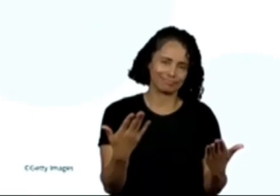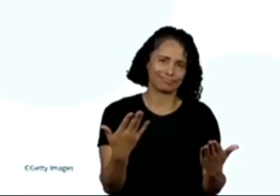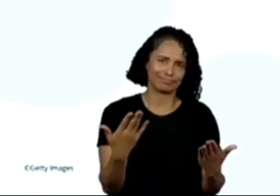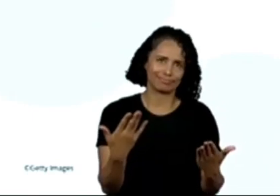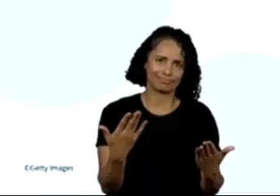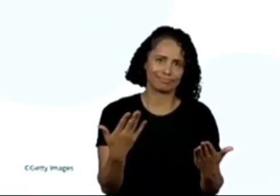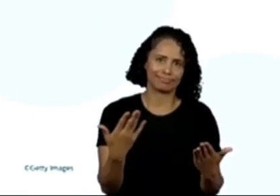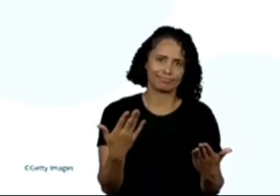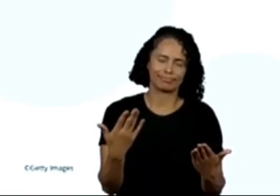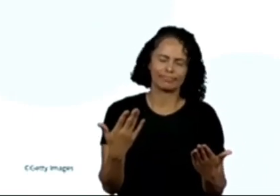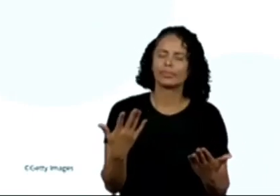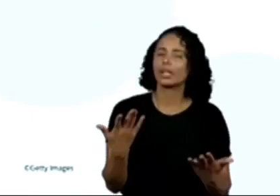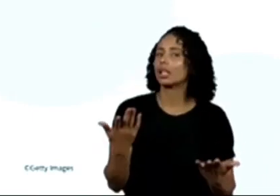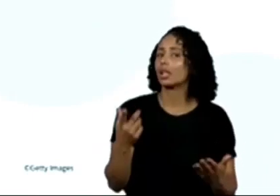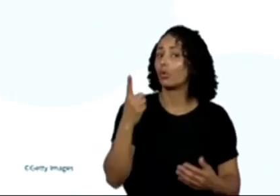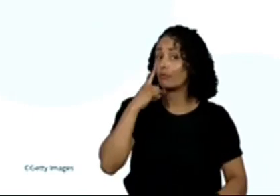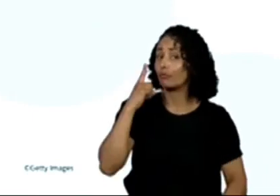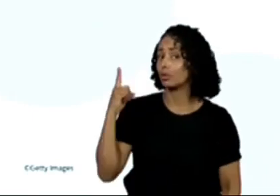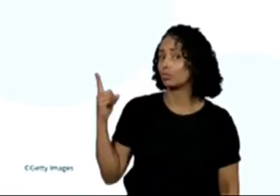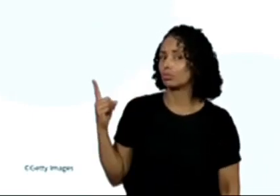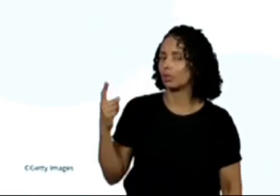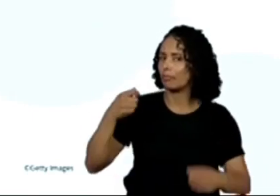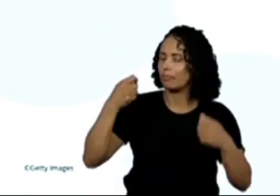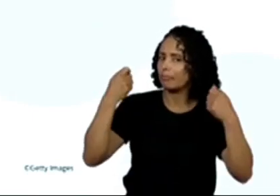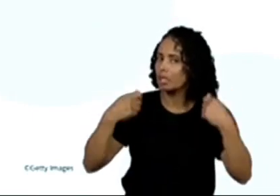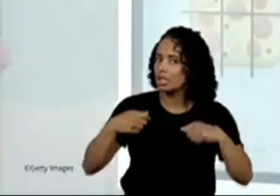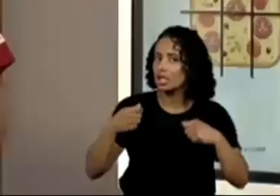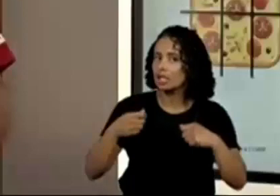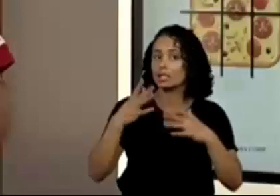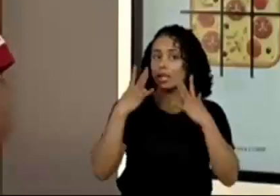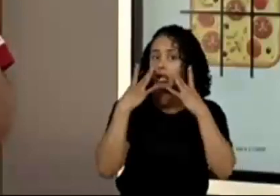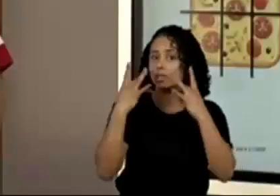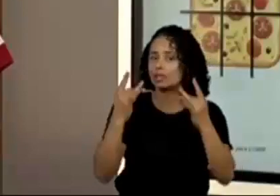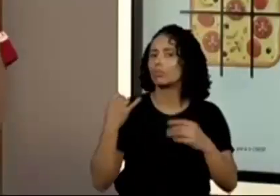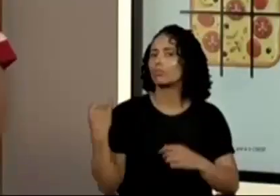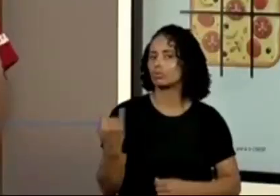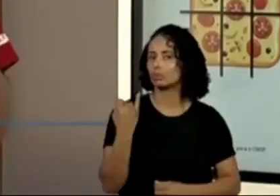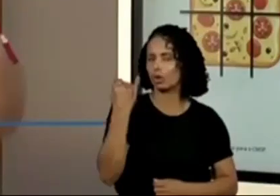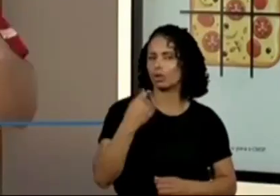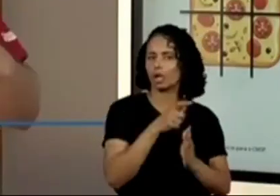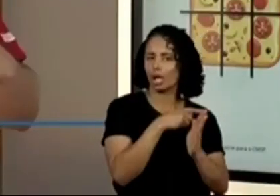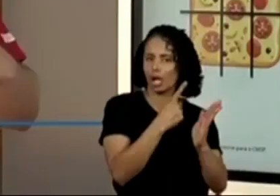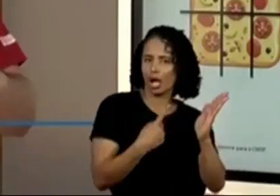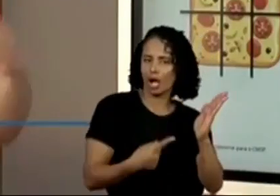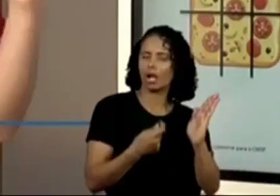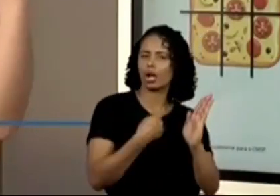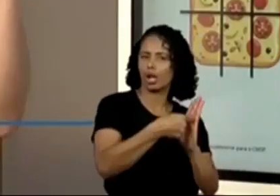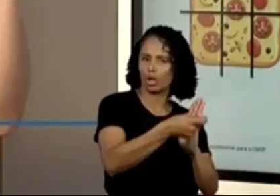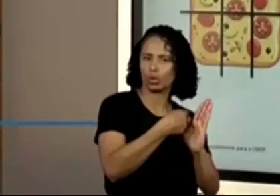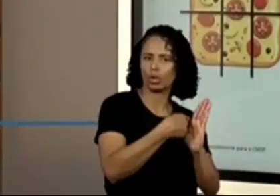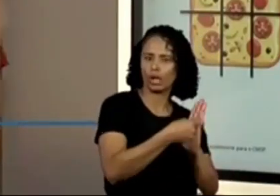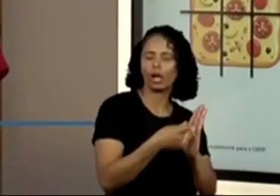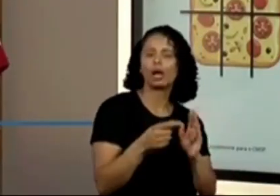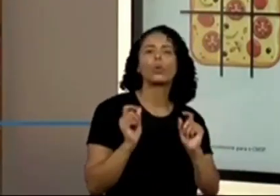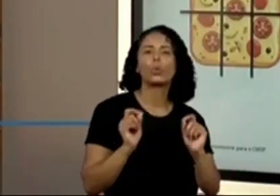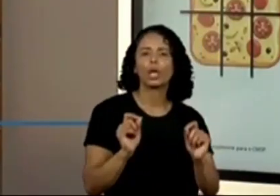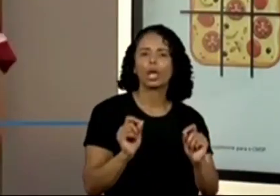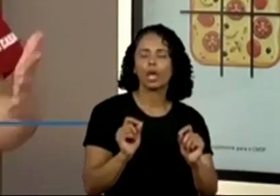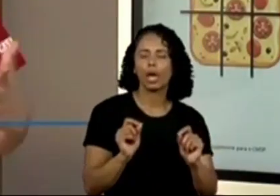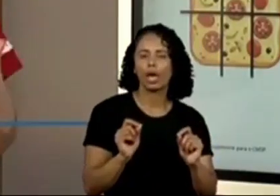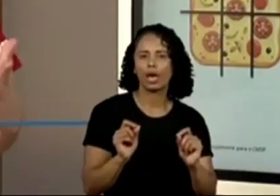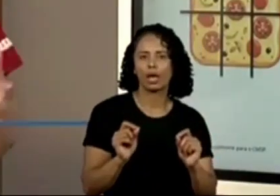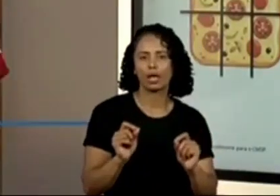coisa que eu quero ressaltar para vocês, que é muito importante. Anote aí no caderno, ressaltem muito isso. O que é o